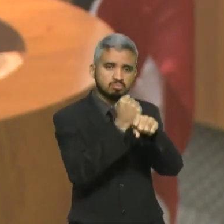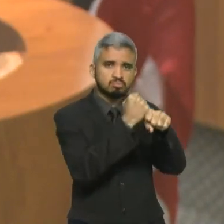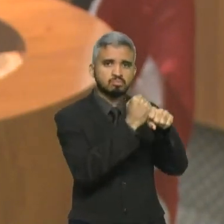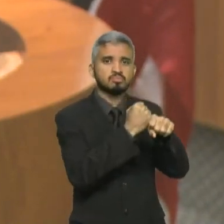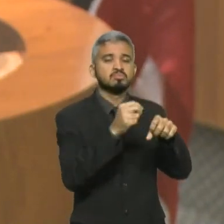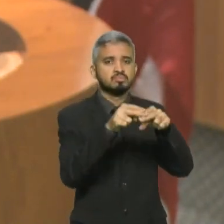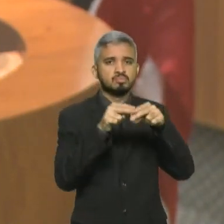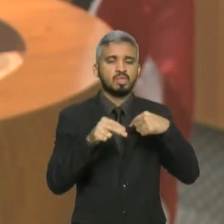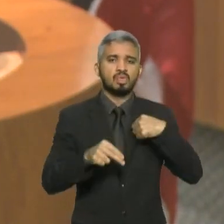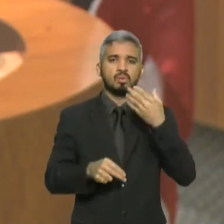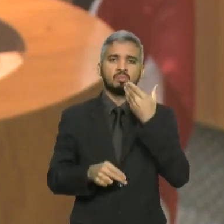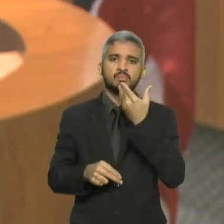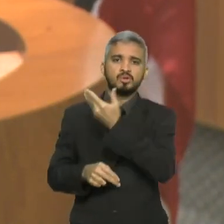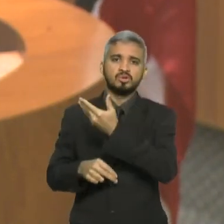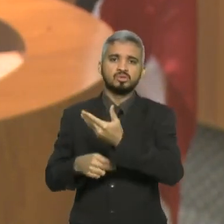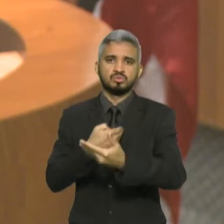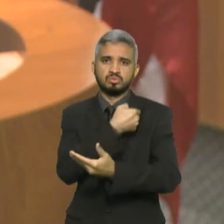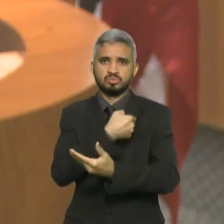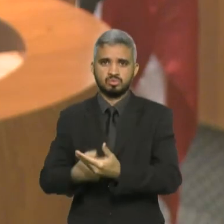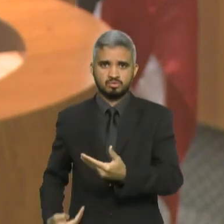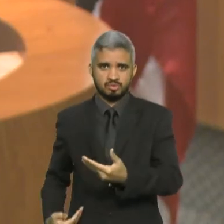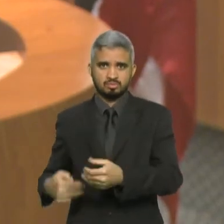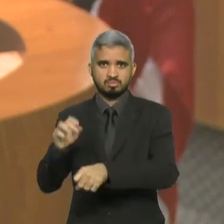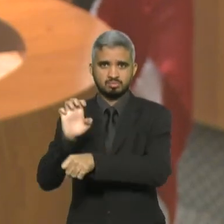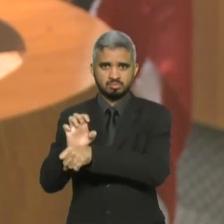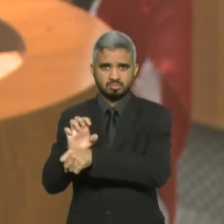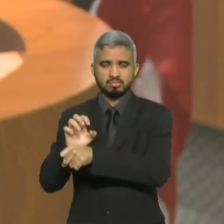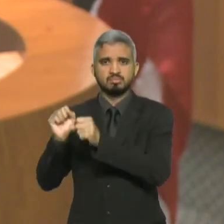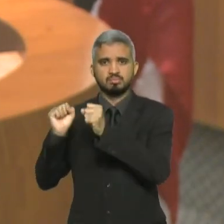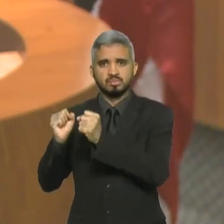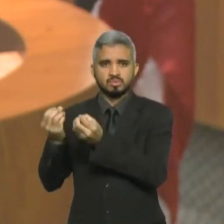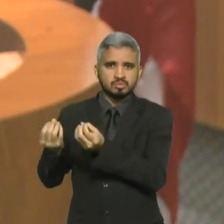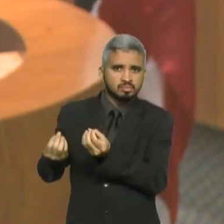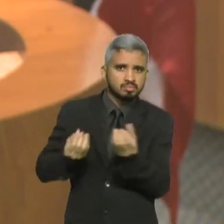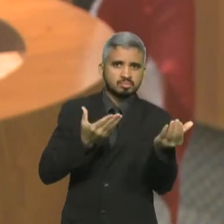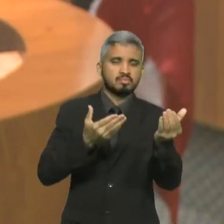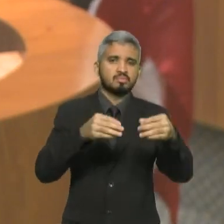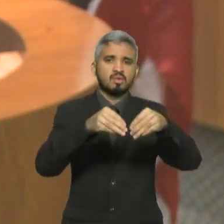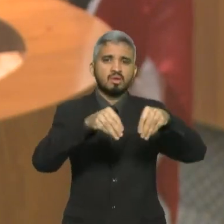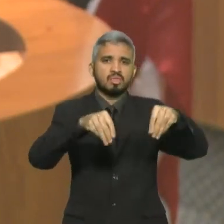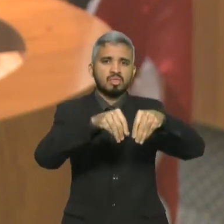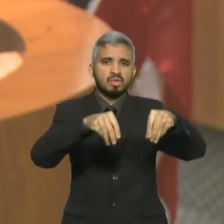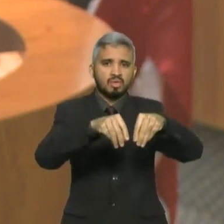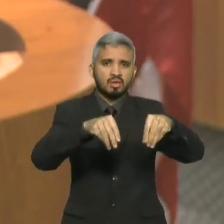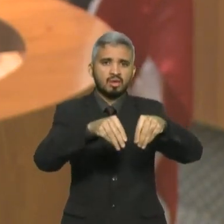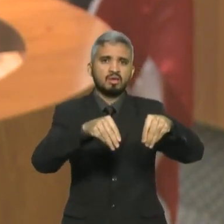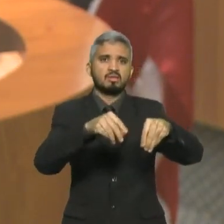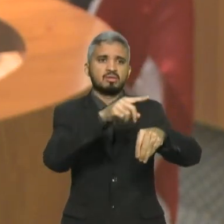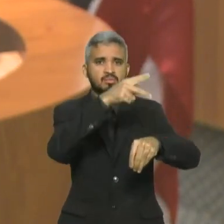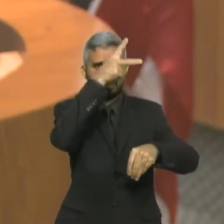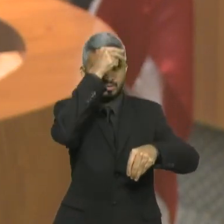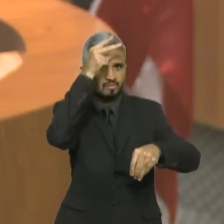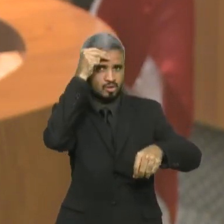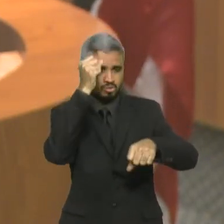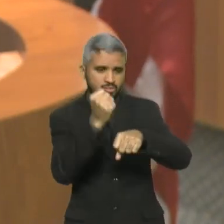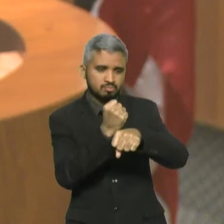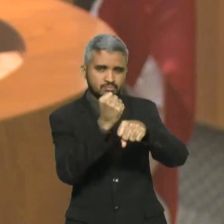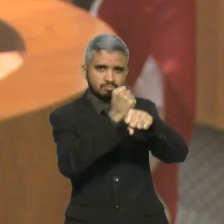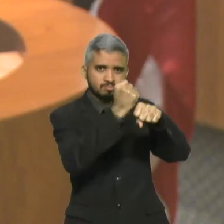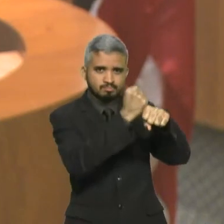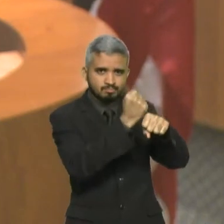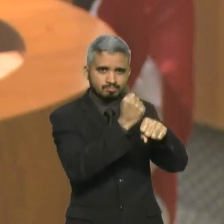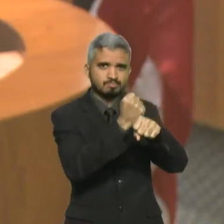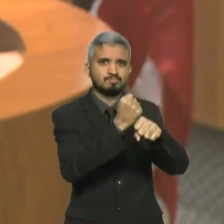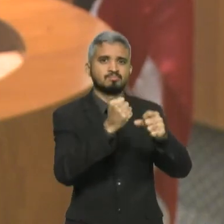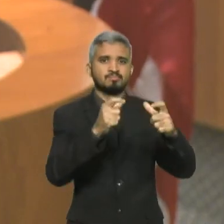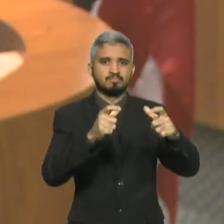solicitação, requerimento junto ao governo do Estado para que ele atenda a justa reivindicação do município de Balsas. E